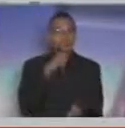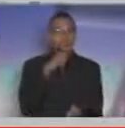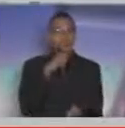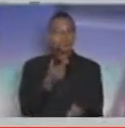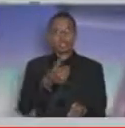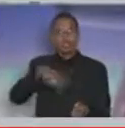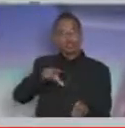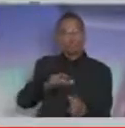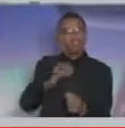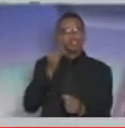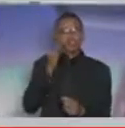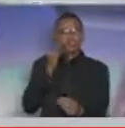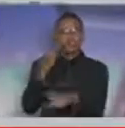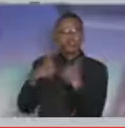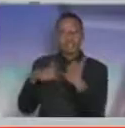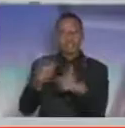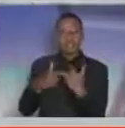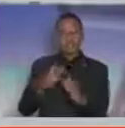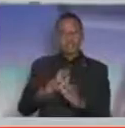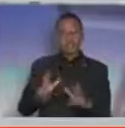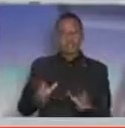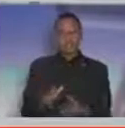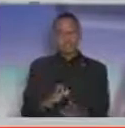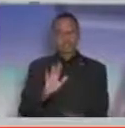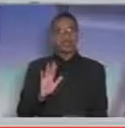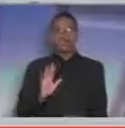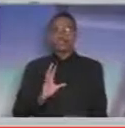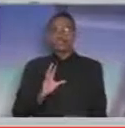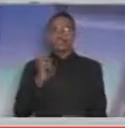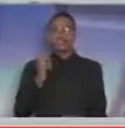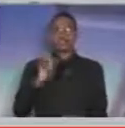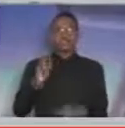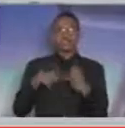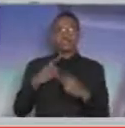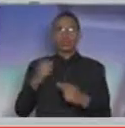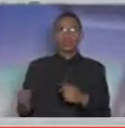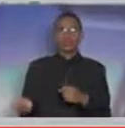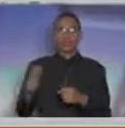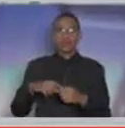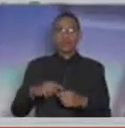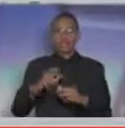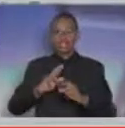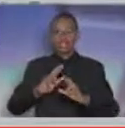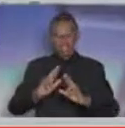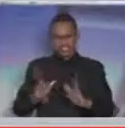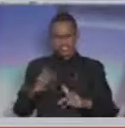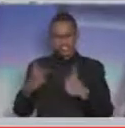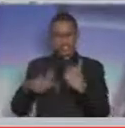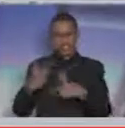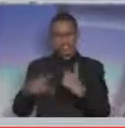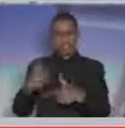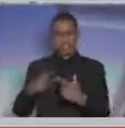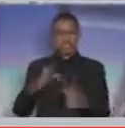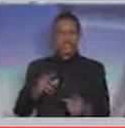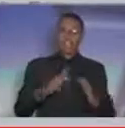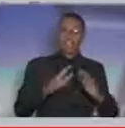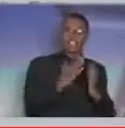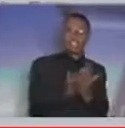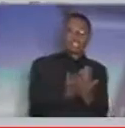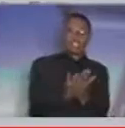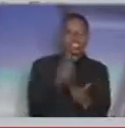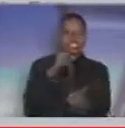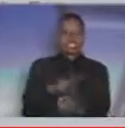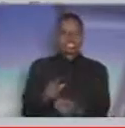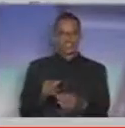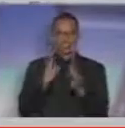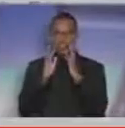Então eu só que esse professores são marginalizados após a readaptação pelo próprio sistema pelas escolas do ponto de